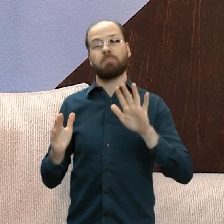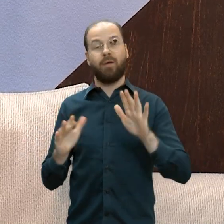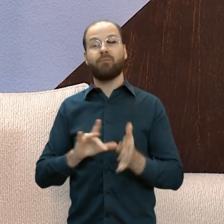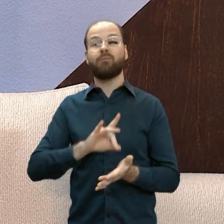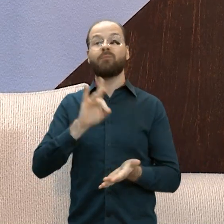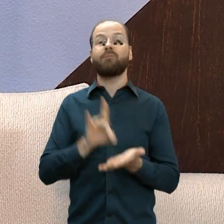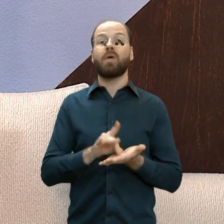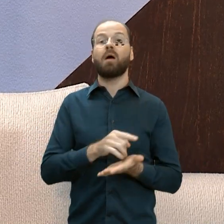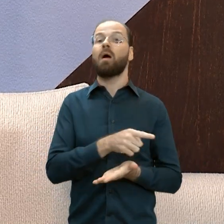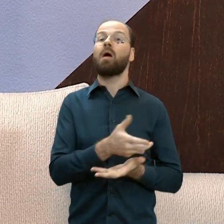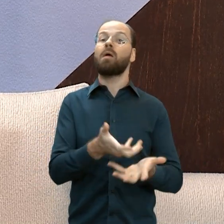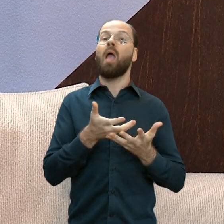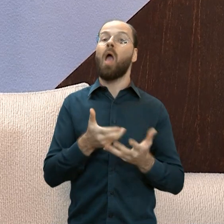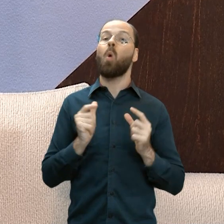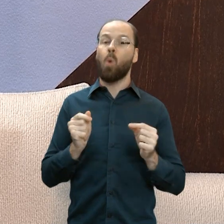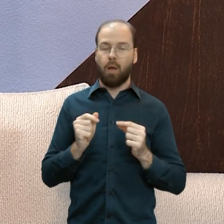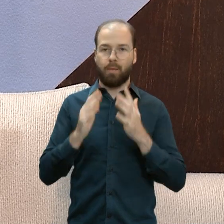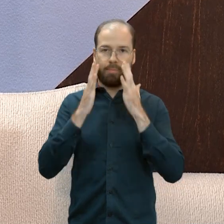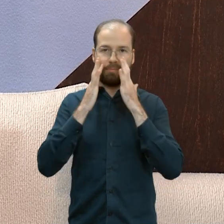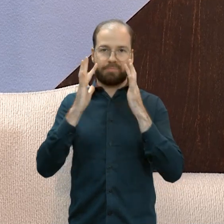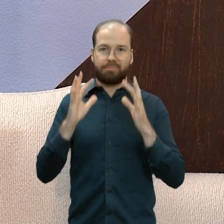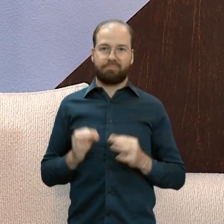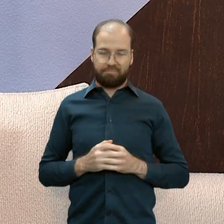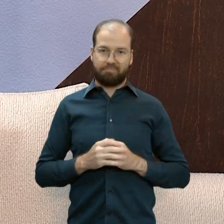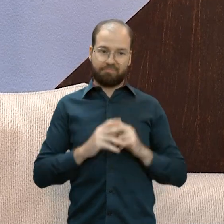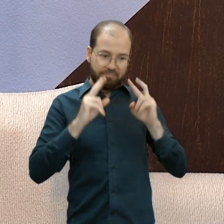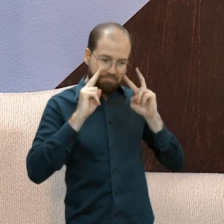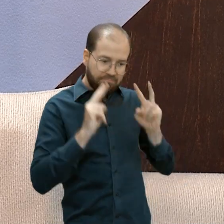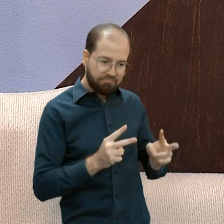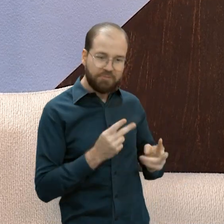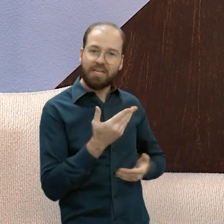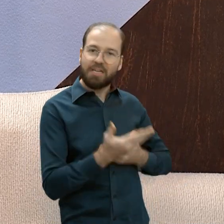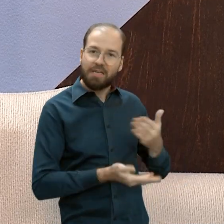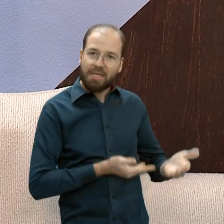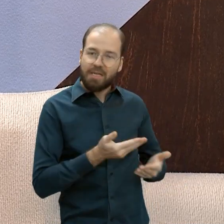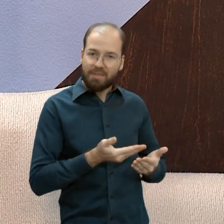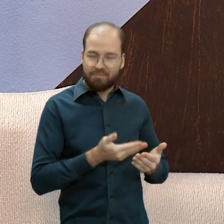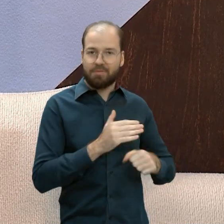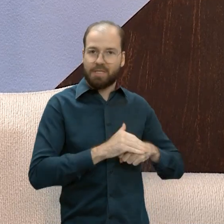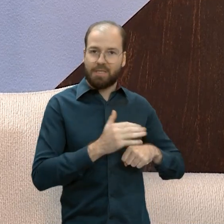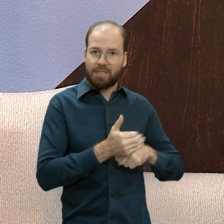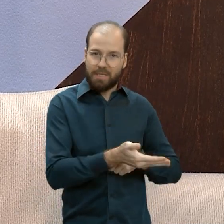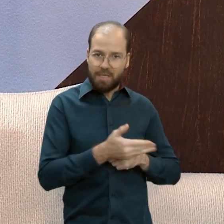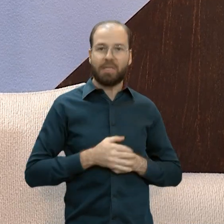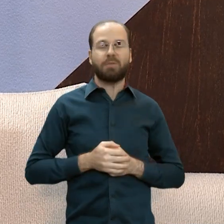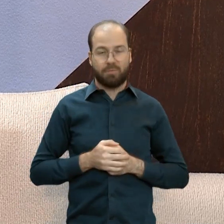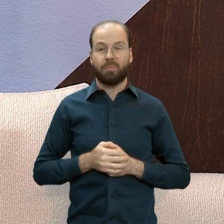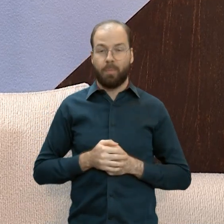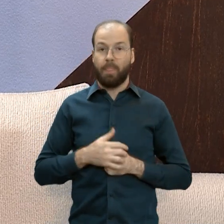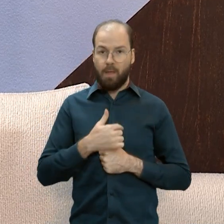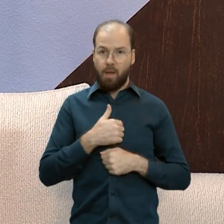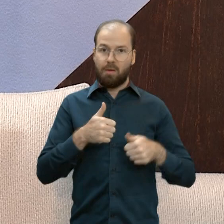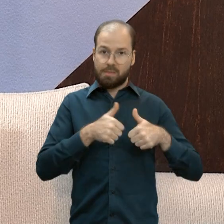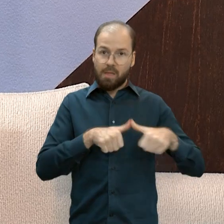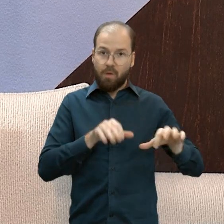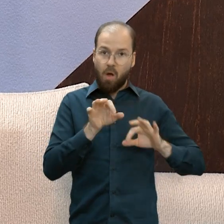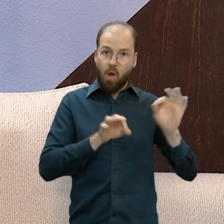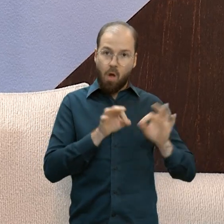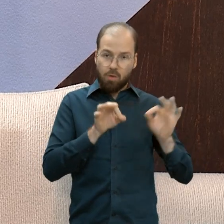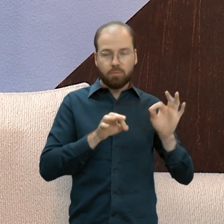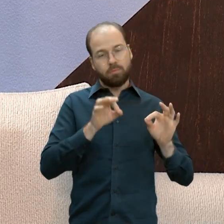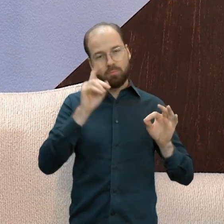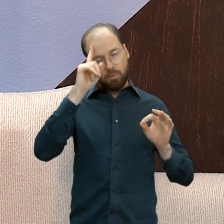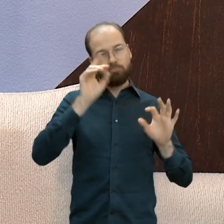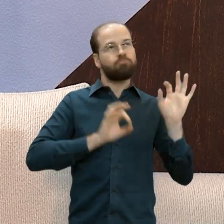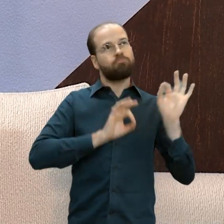querem atenção, querem ser notados, né? E aí, quando eu estava organizando para vir aqui, planejando,